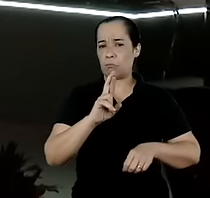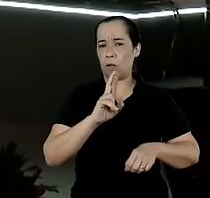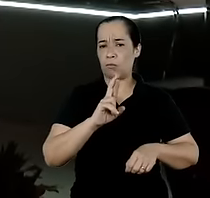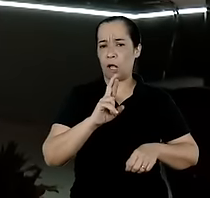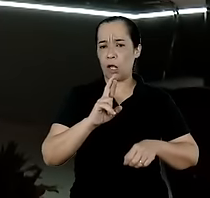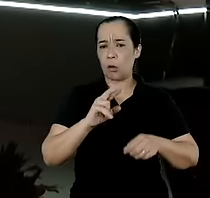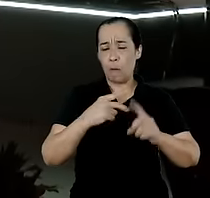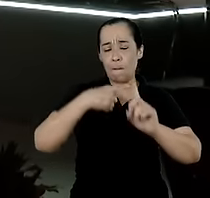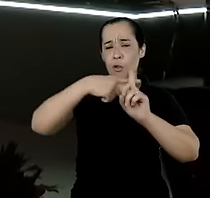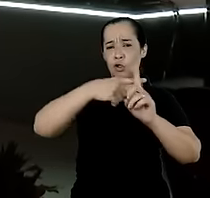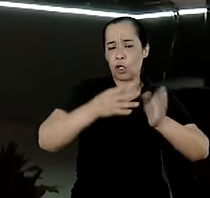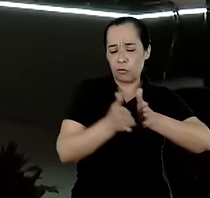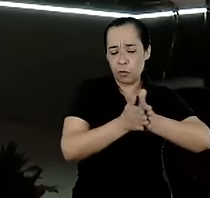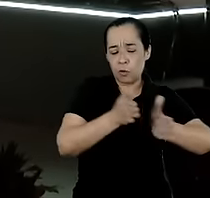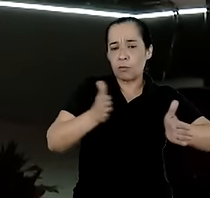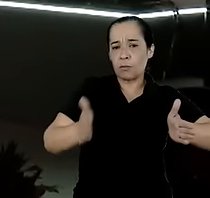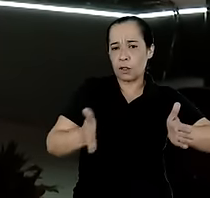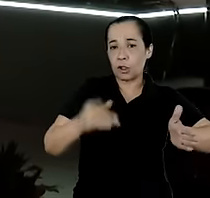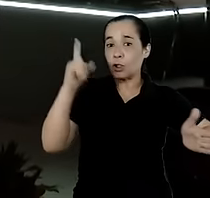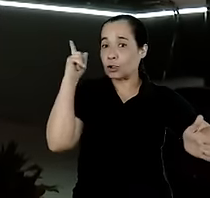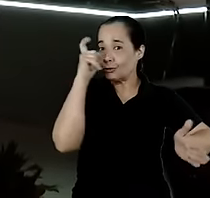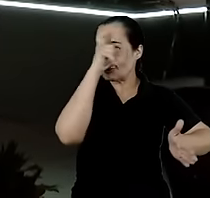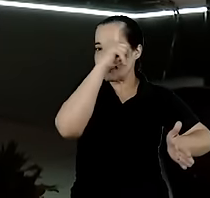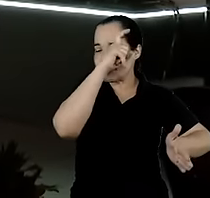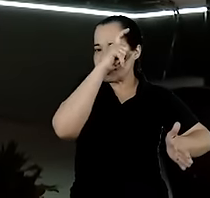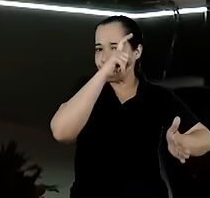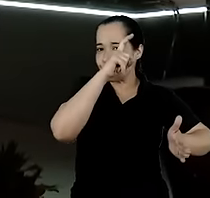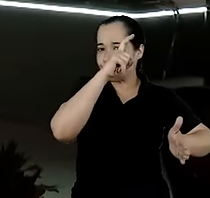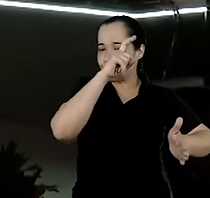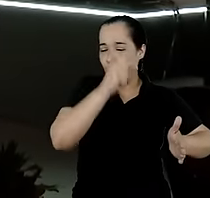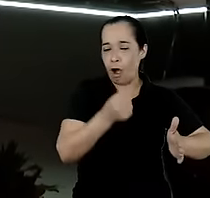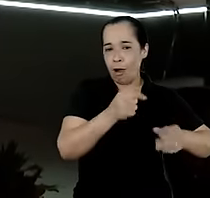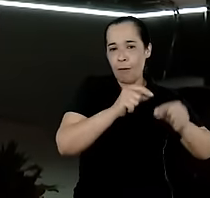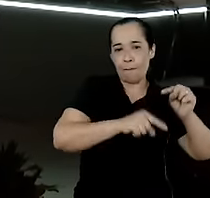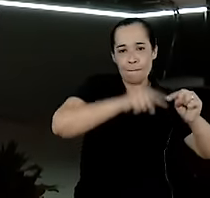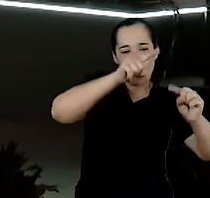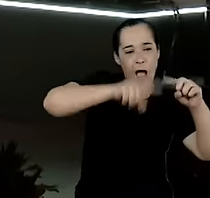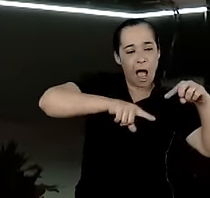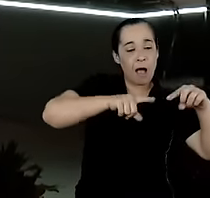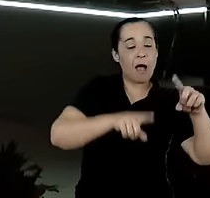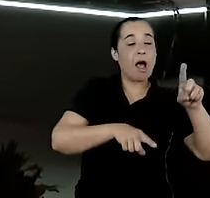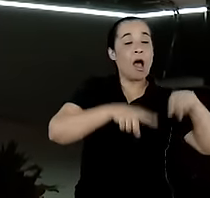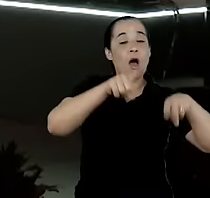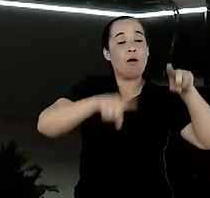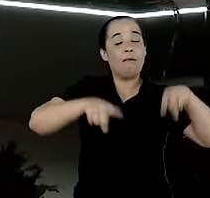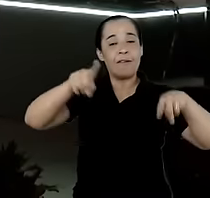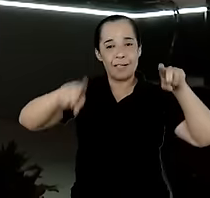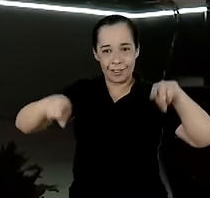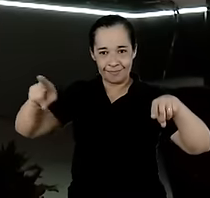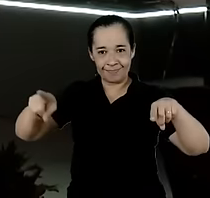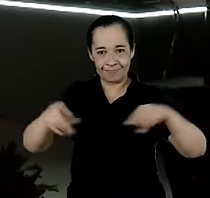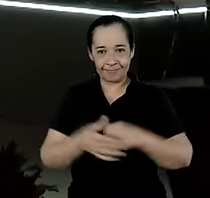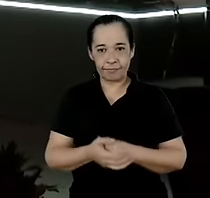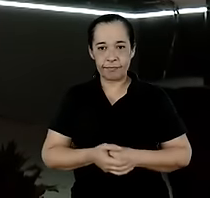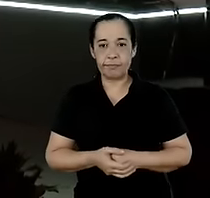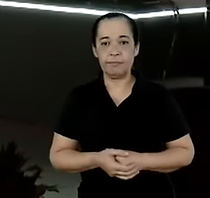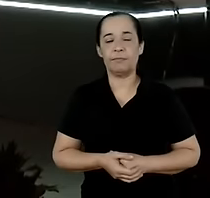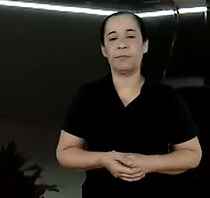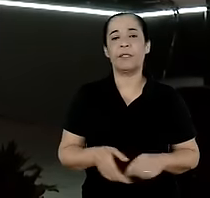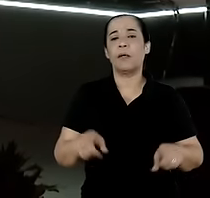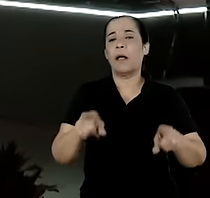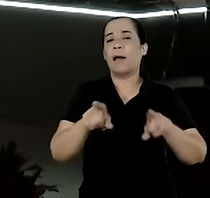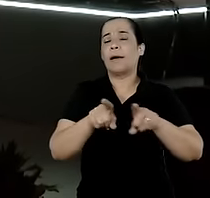também que foi muito difícil para renda variável por causa dos resgates todos que tiveram na indústria né tanto rend varável quanto também os Fundos